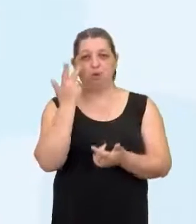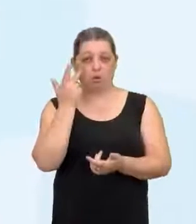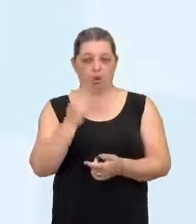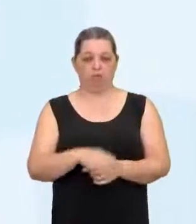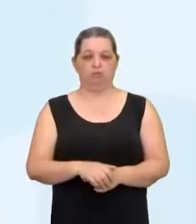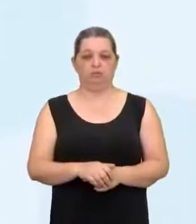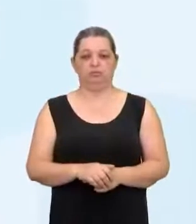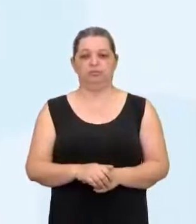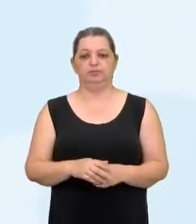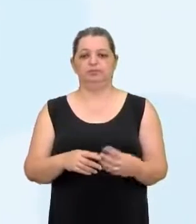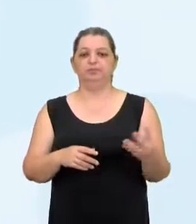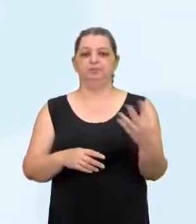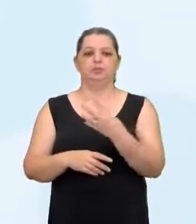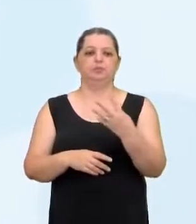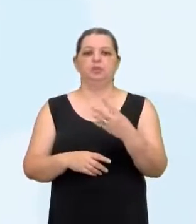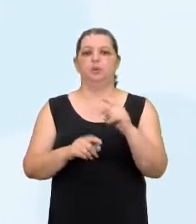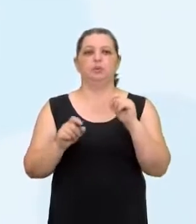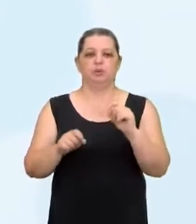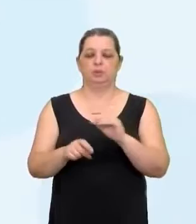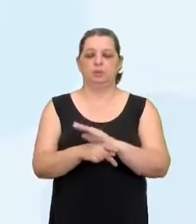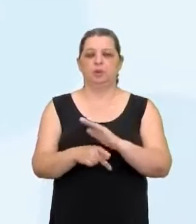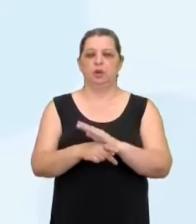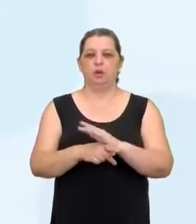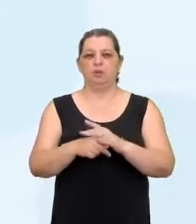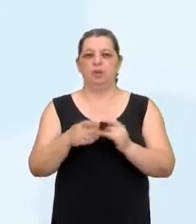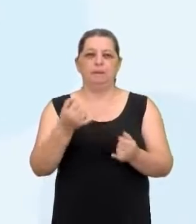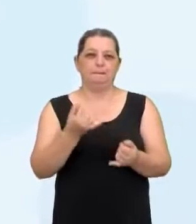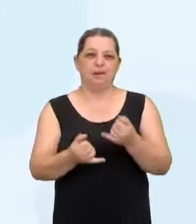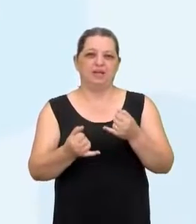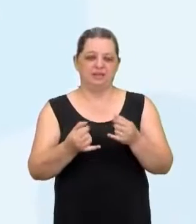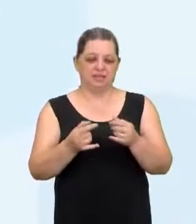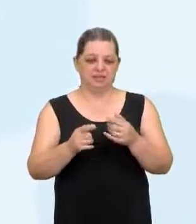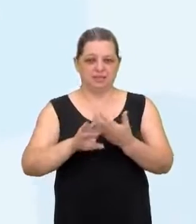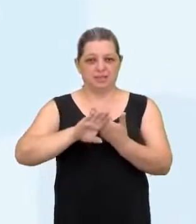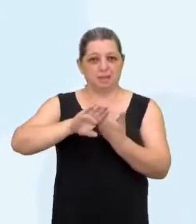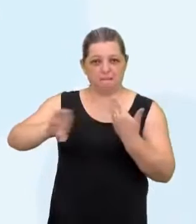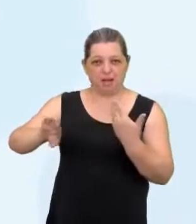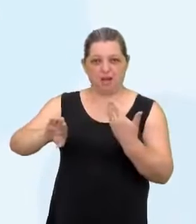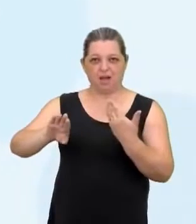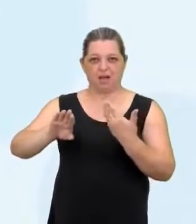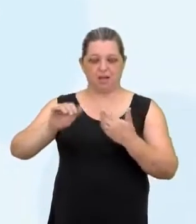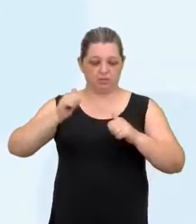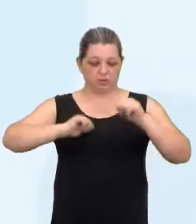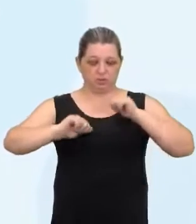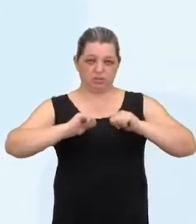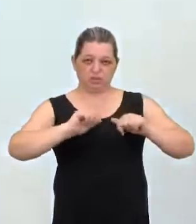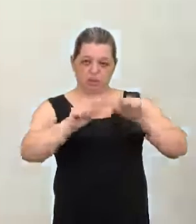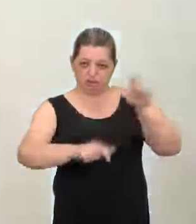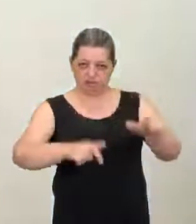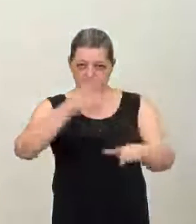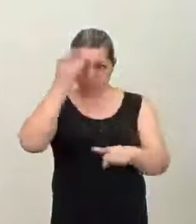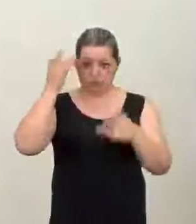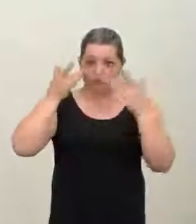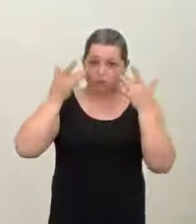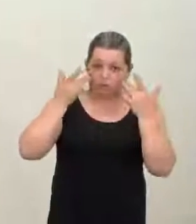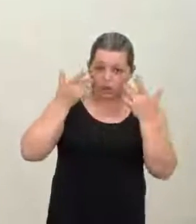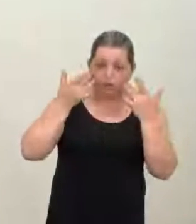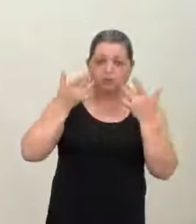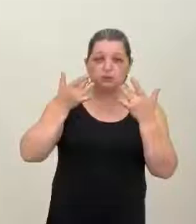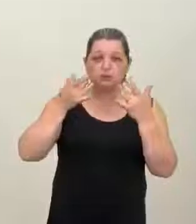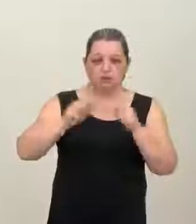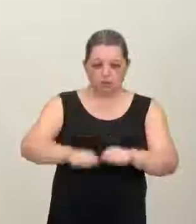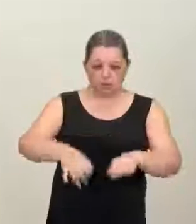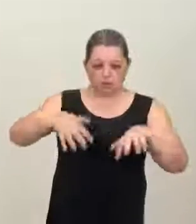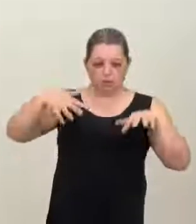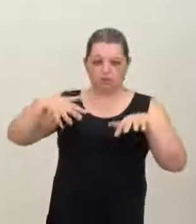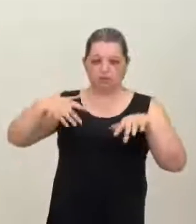quarta parede, isso mesmo, aquela parede invisível que separa o público dos personagens, ou seja, eles conversam com quem